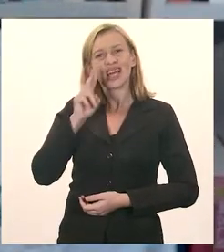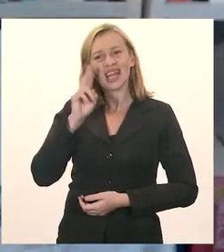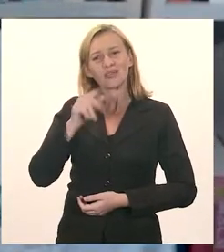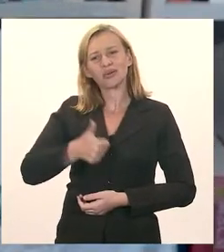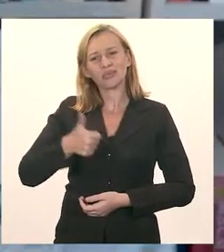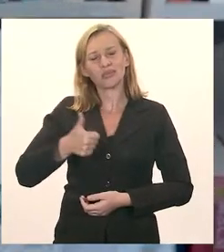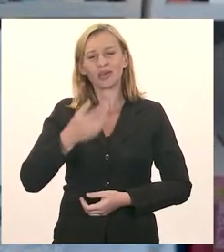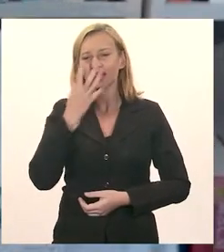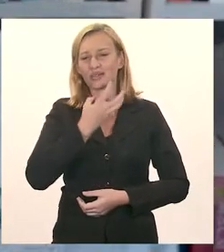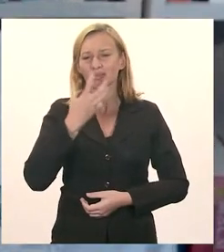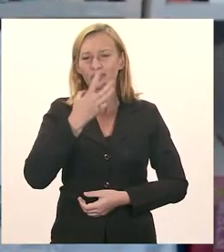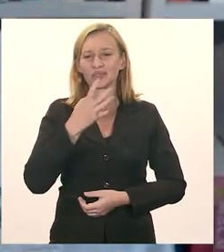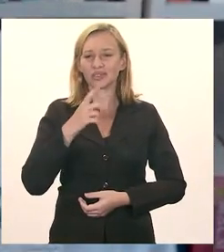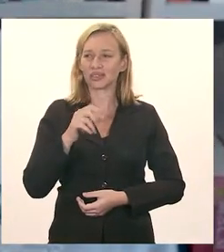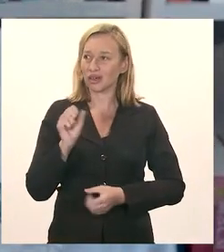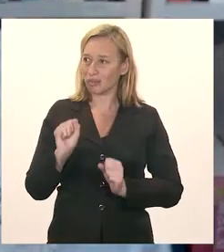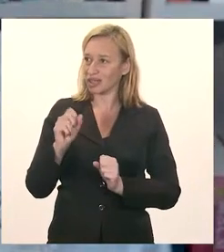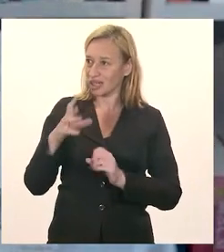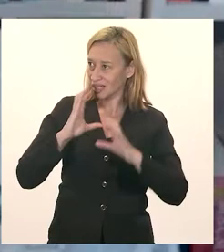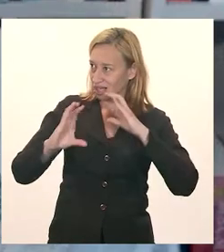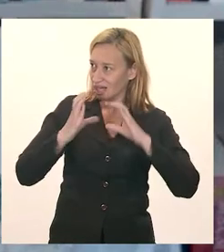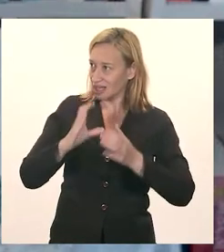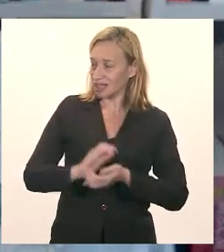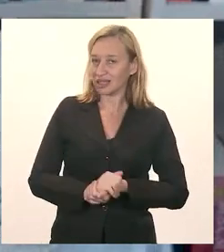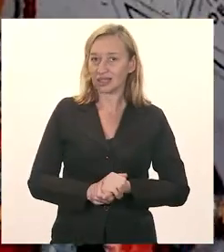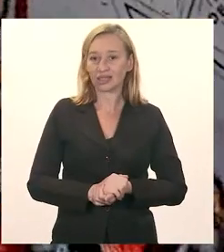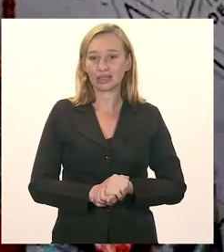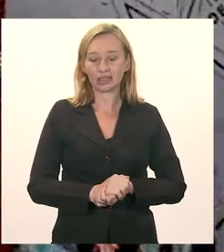se lembra da primeira música? Dava uma palhinha aí para gente?